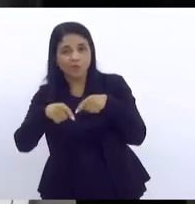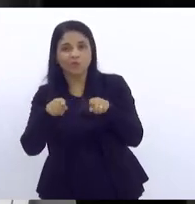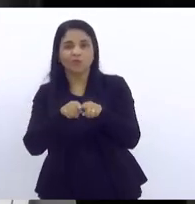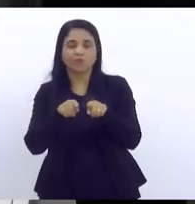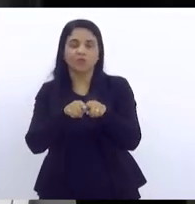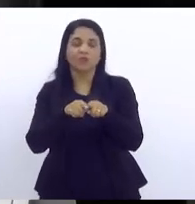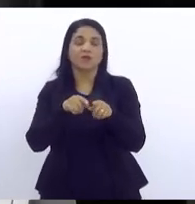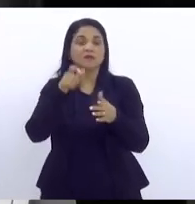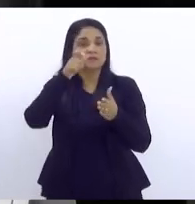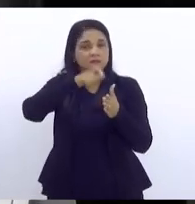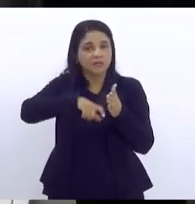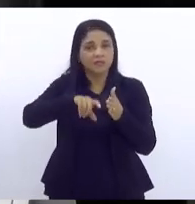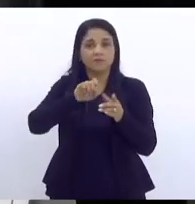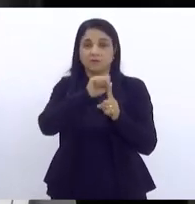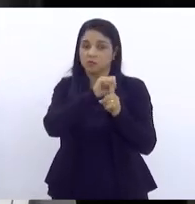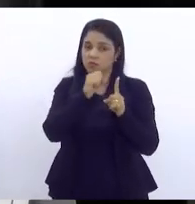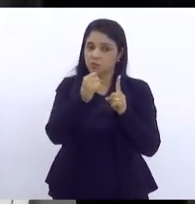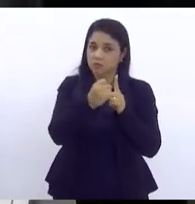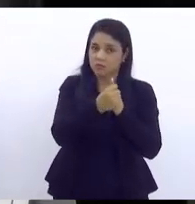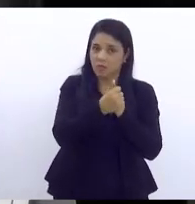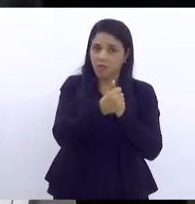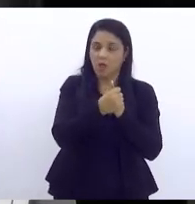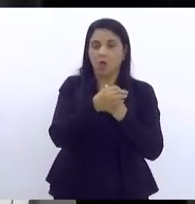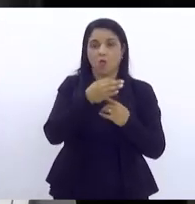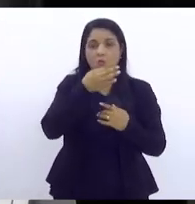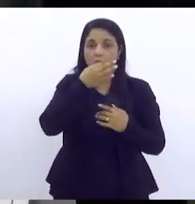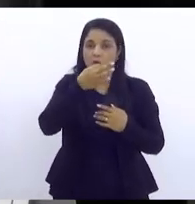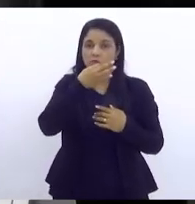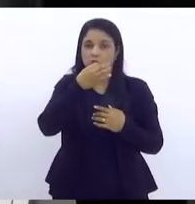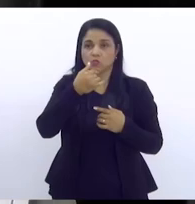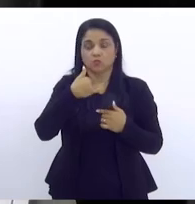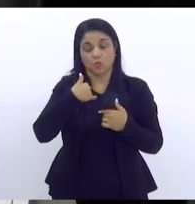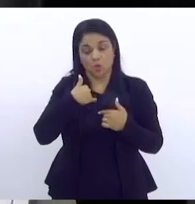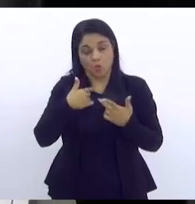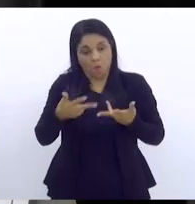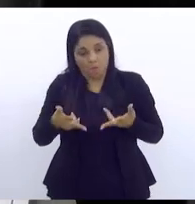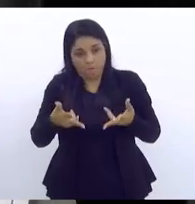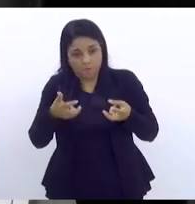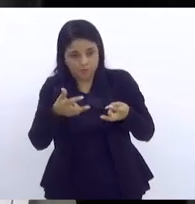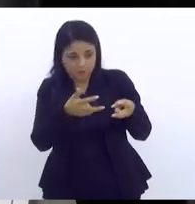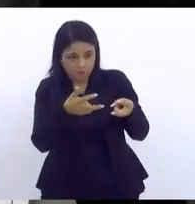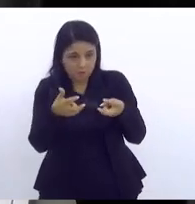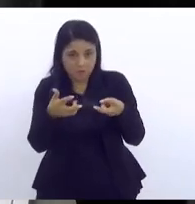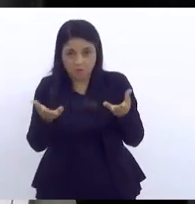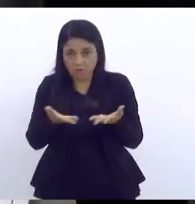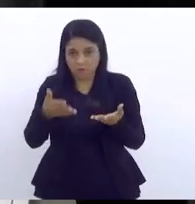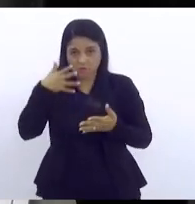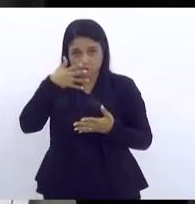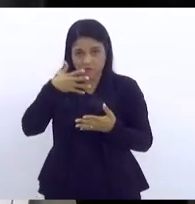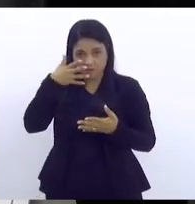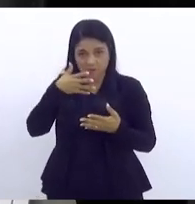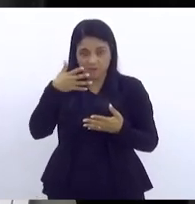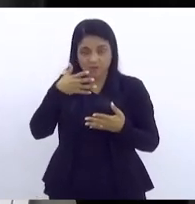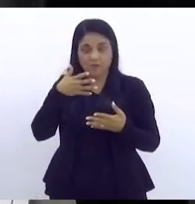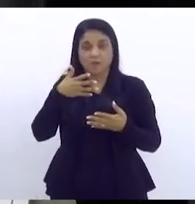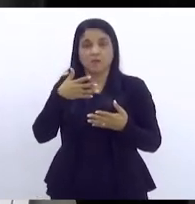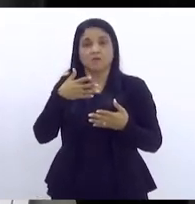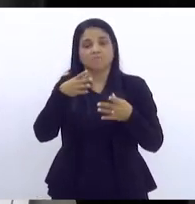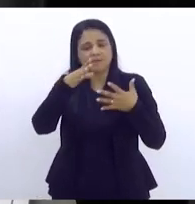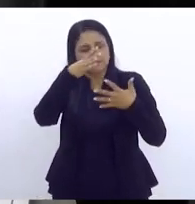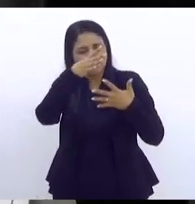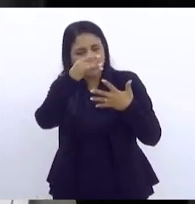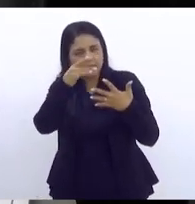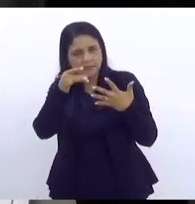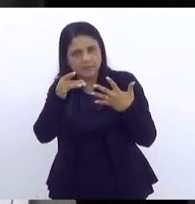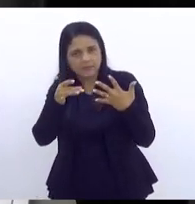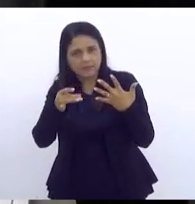tarifa social que é um assunto que eu já já percebia que já pode perceber que que a gente vai tá falando eh um pouco mais detalhadamente